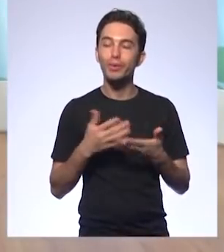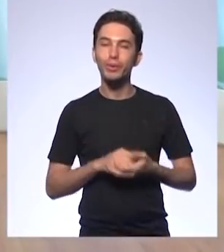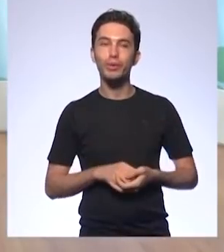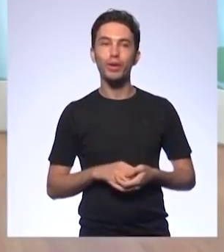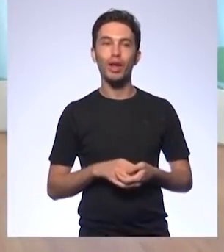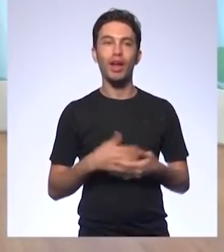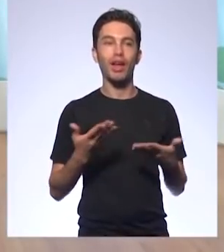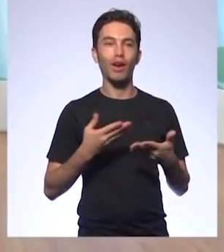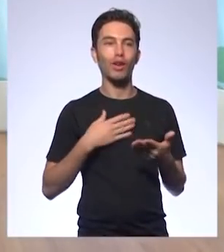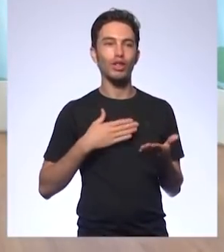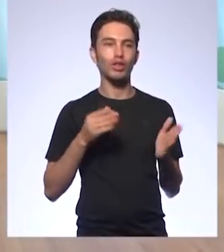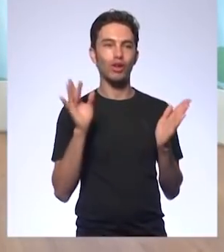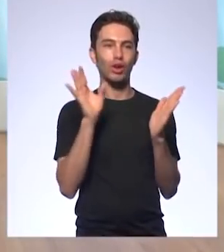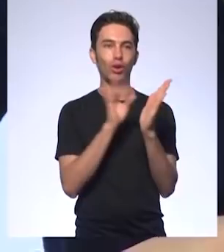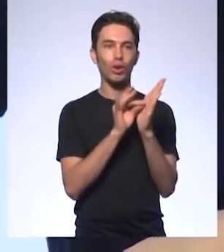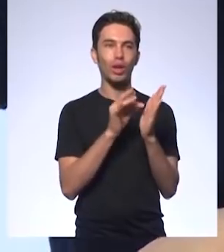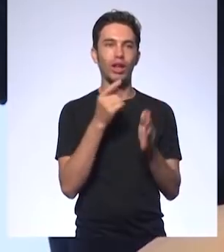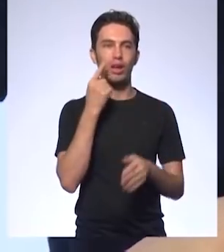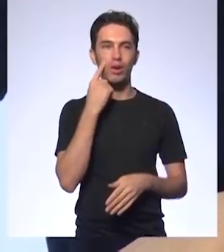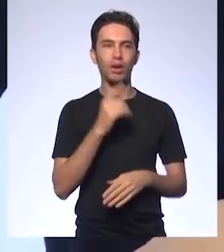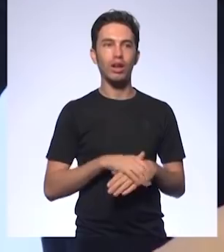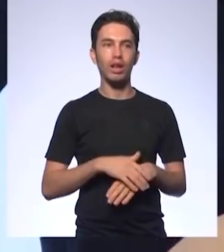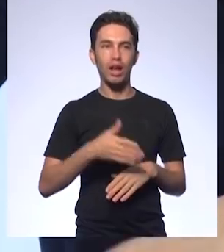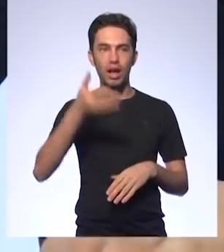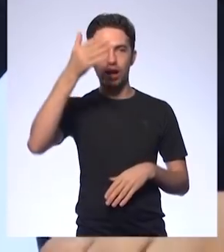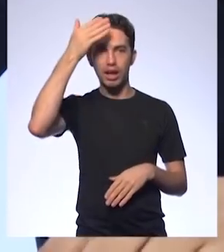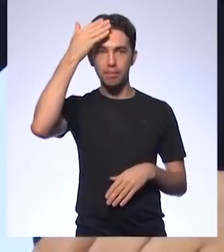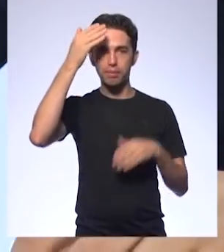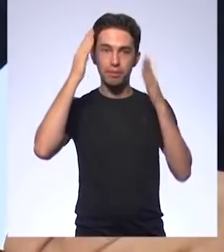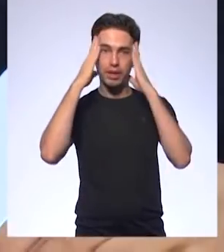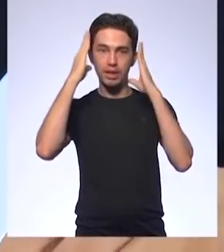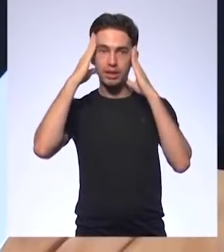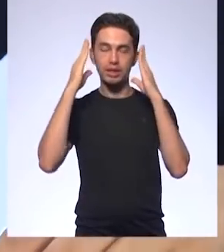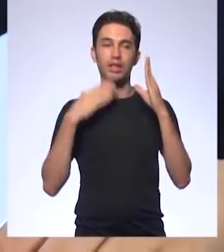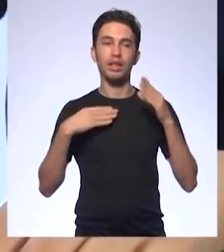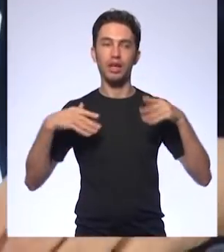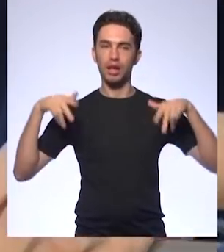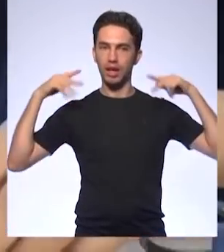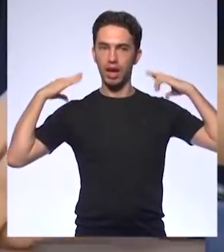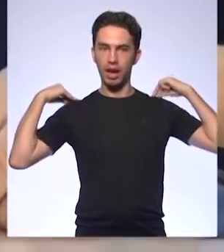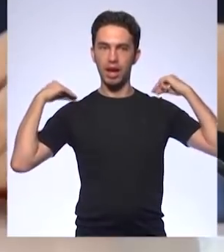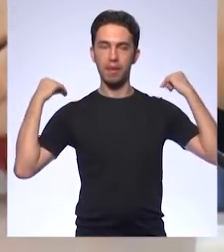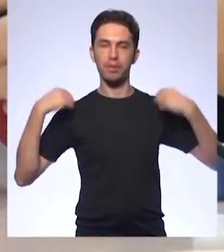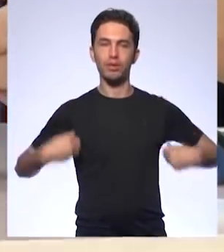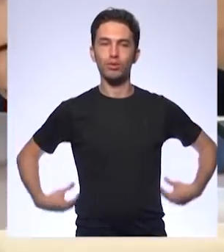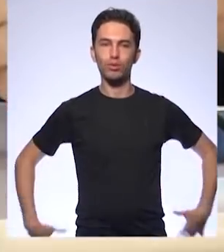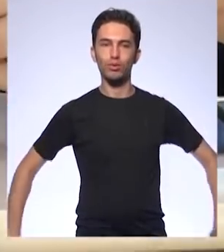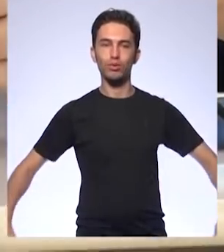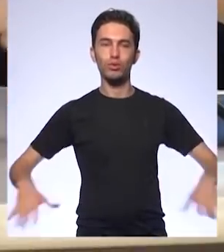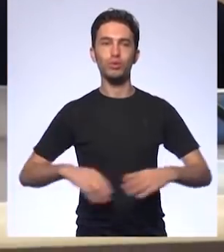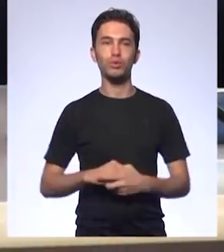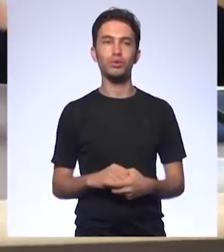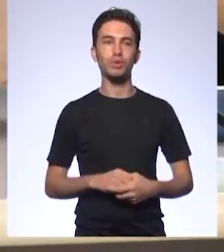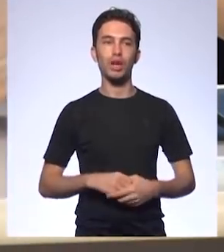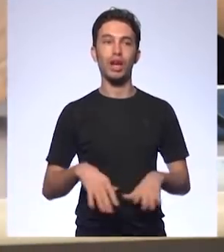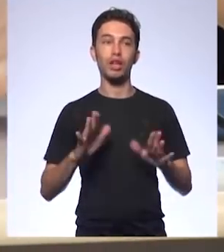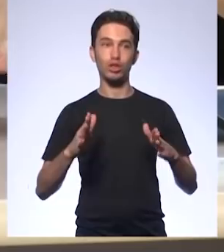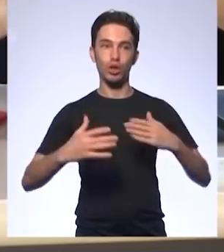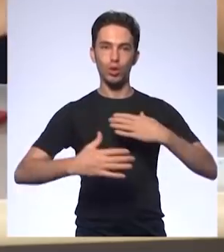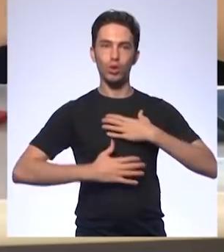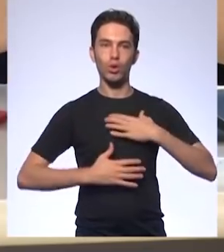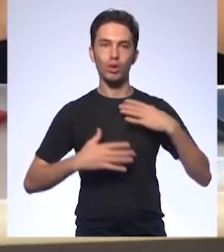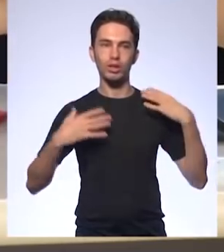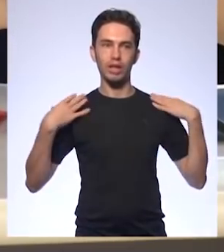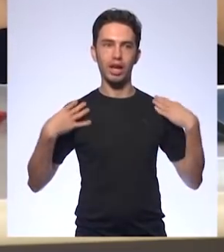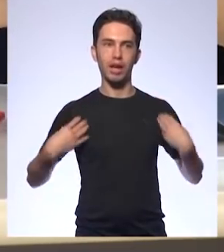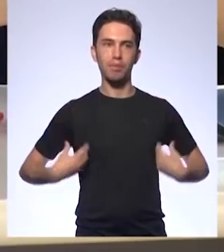indo, agora a gente vai colocar aqui a parte da cabeça e a capa. Ah, tá bom, pode ir fazendo. Ó, a Sofia já colou a armadura